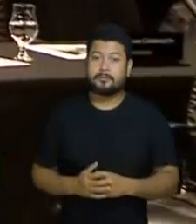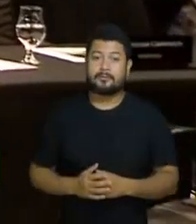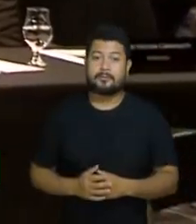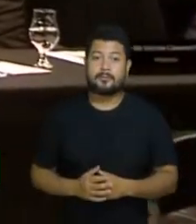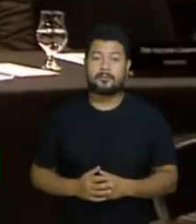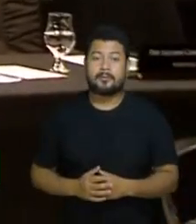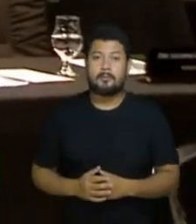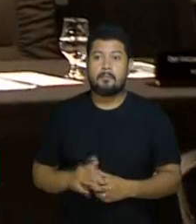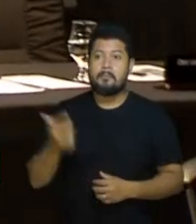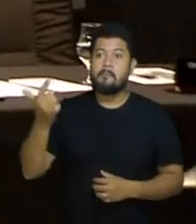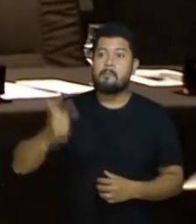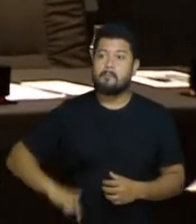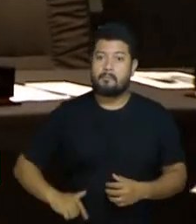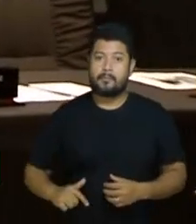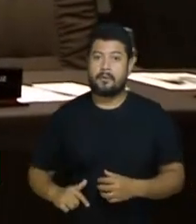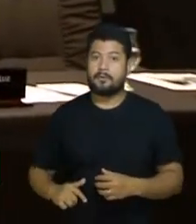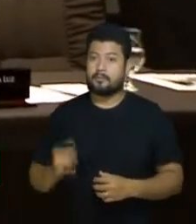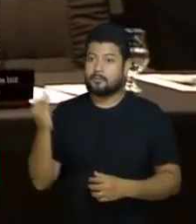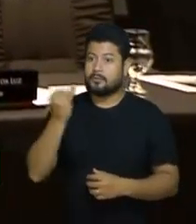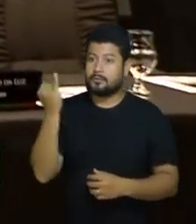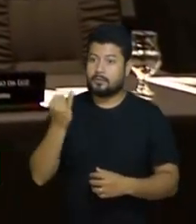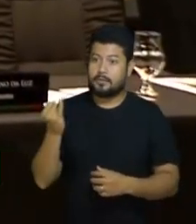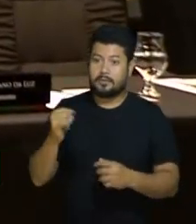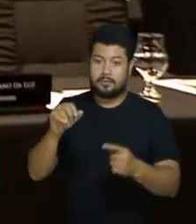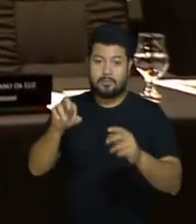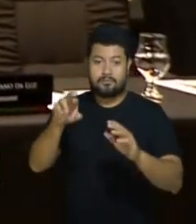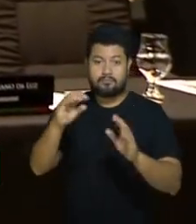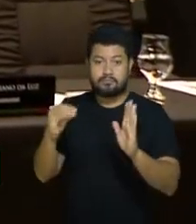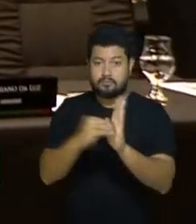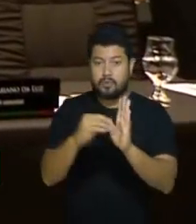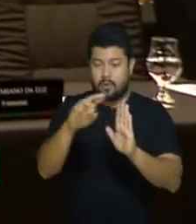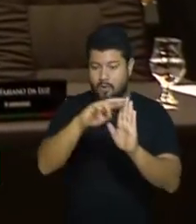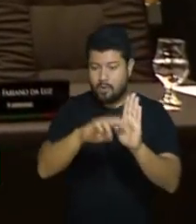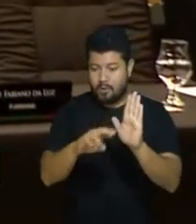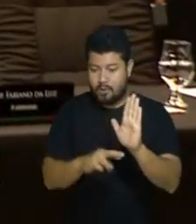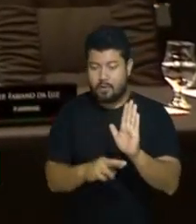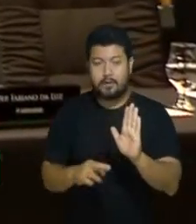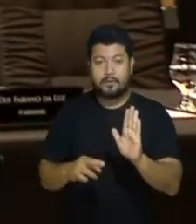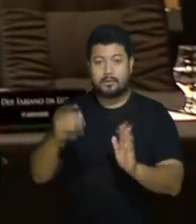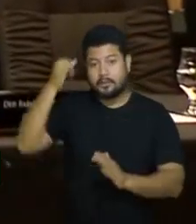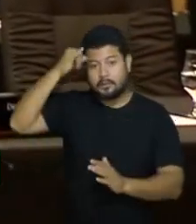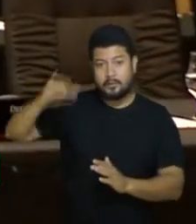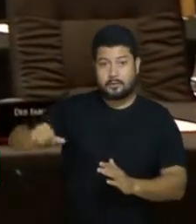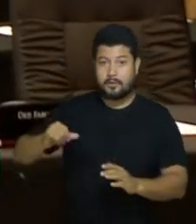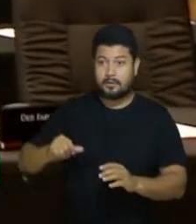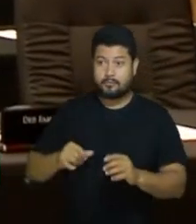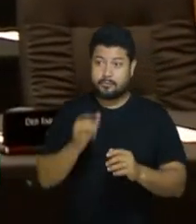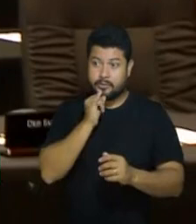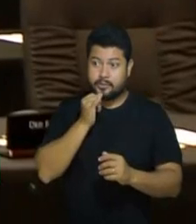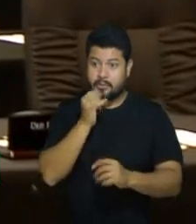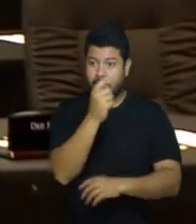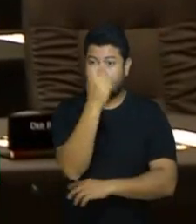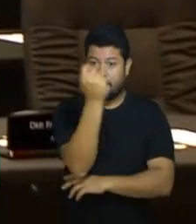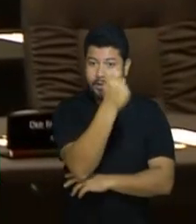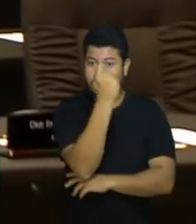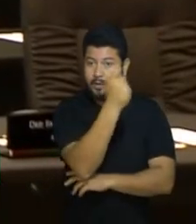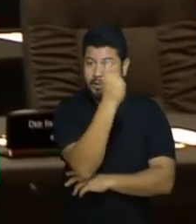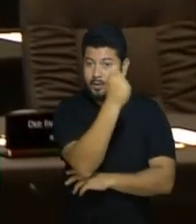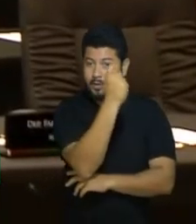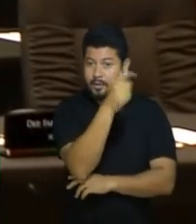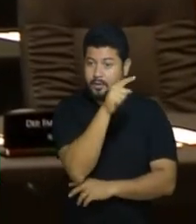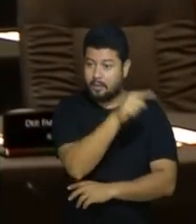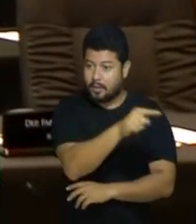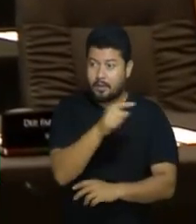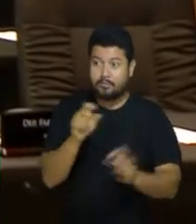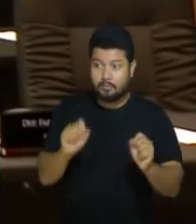coloque também medidas de prevenção. O que está acontecendo no Rio Grande do Sul pode acontecer aqui no estado de Santa Catarina, né, com todas as